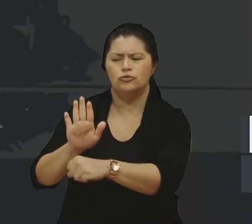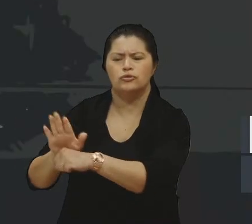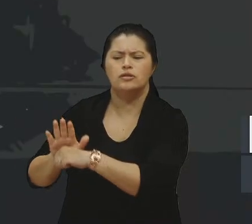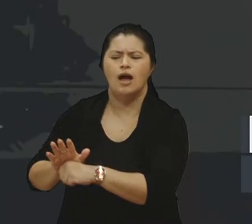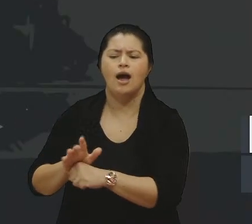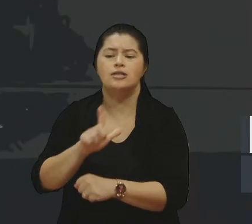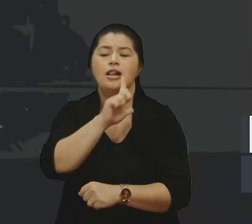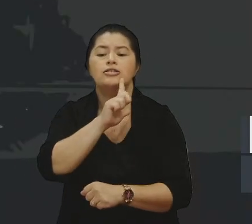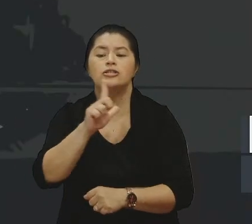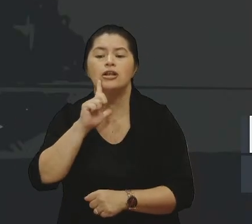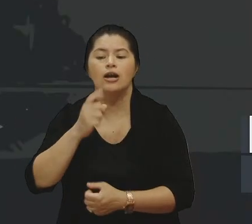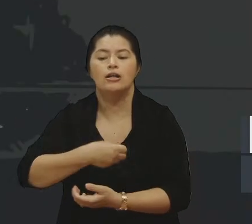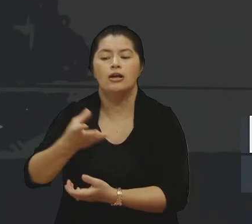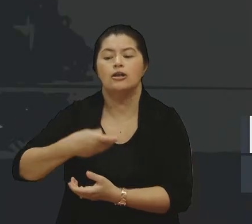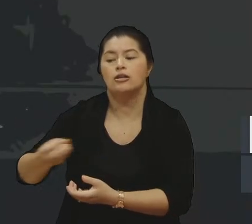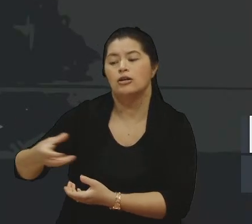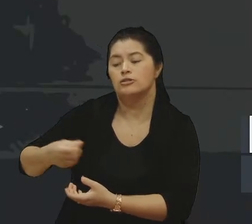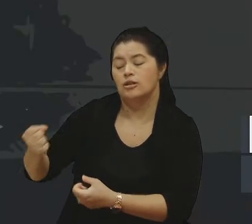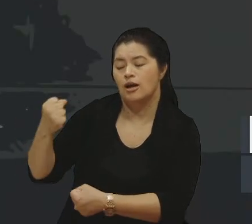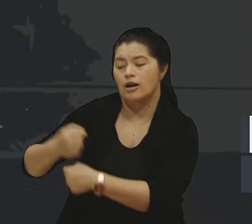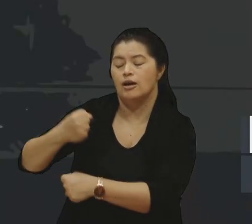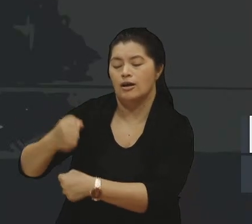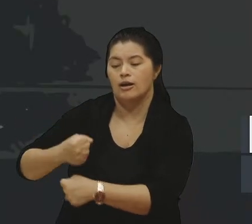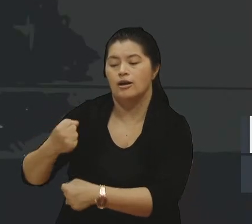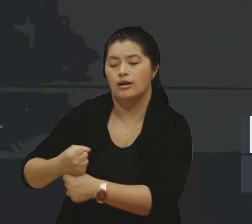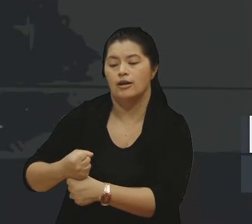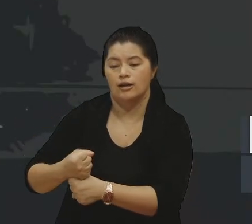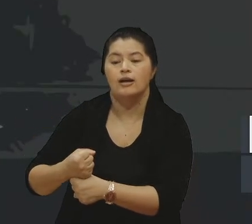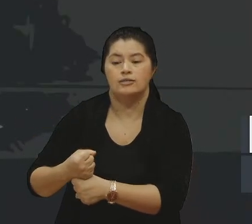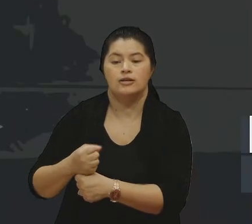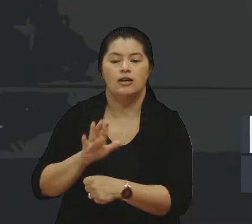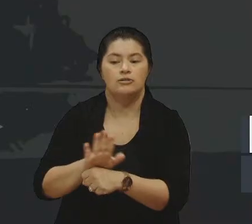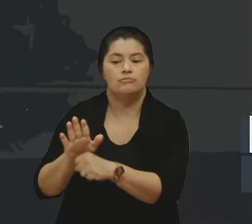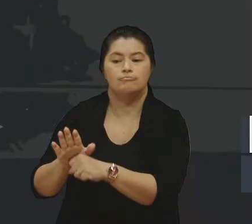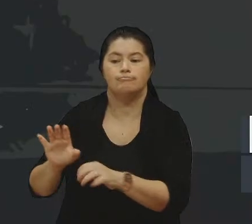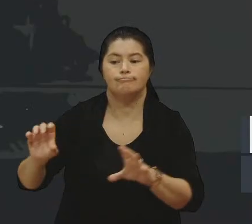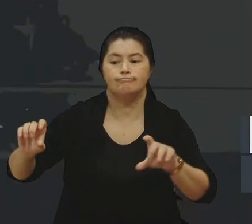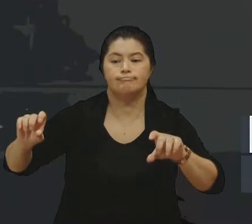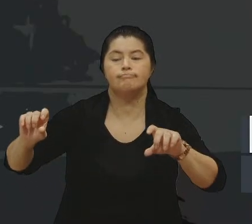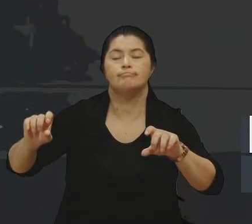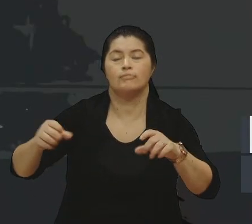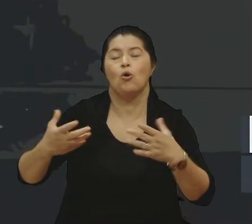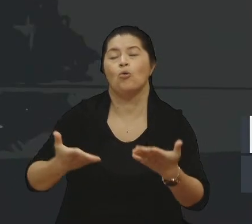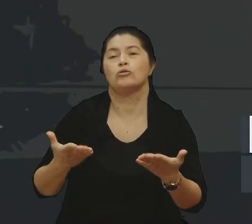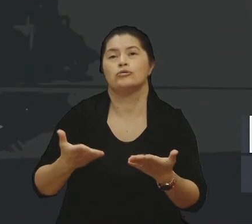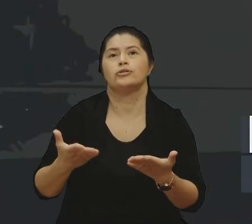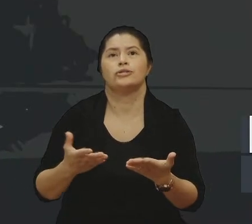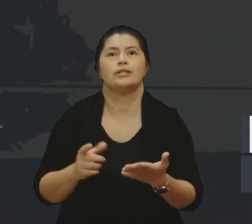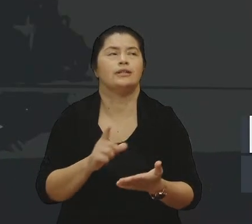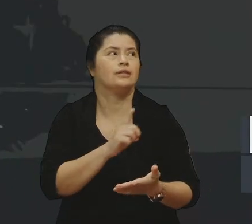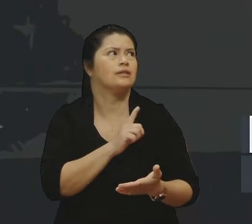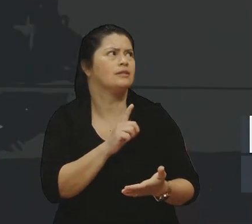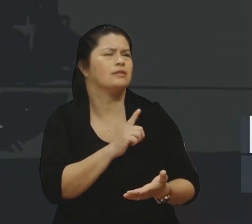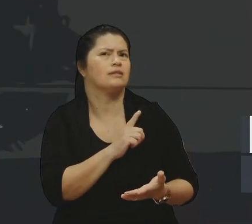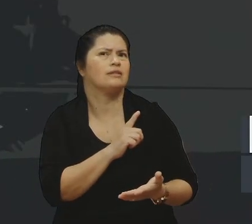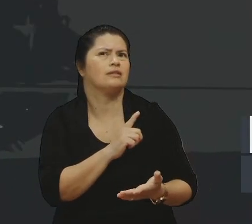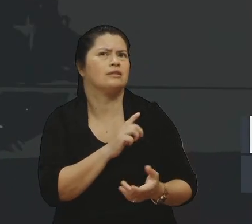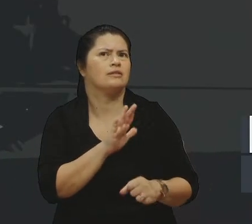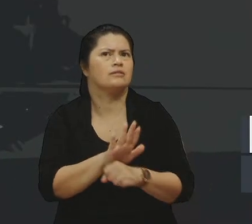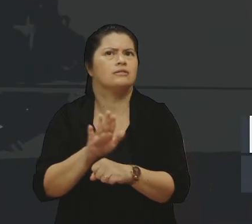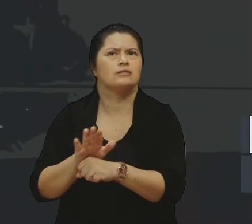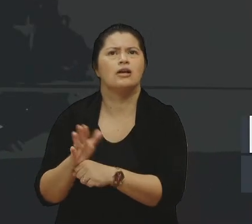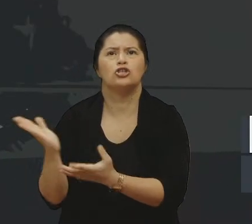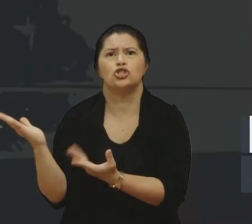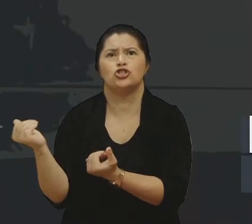de entregador de material de construção, de office boy, que eu acho que nem existe mais essa função hoje, né, de office boy.